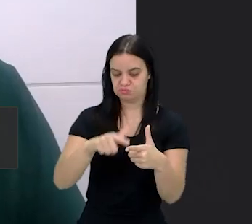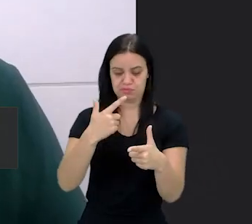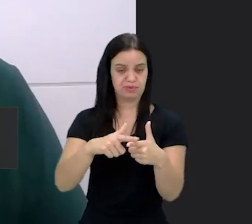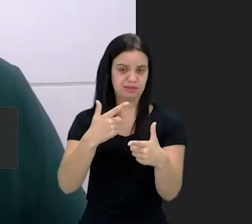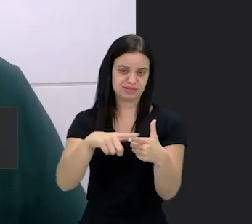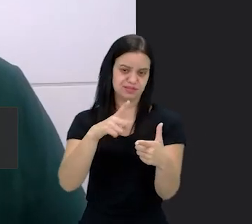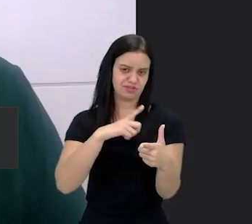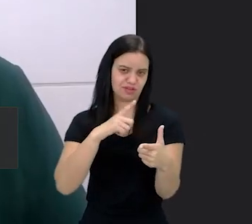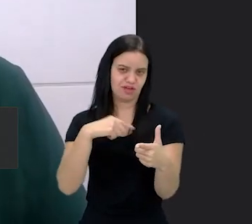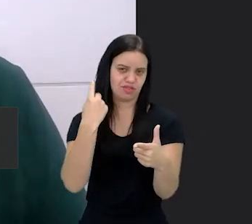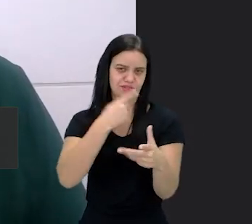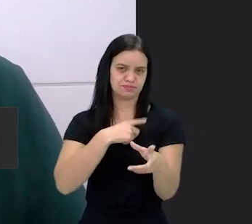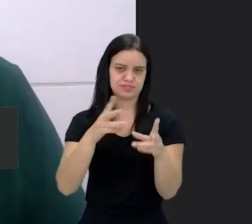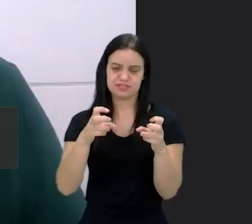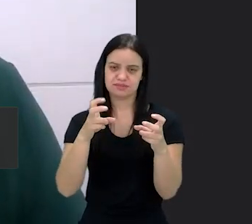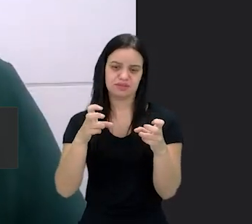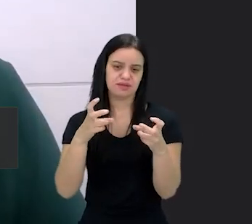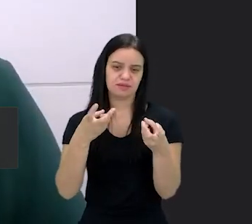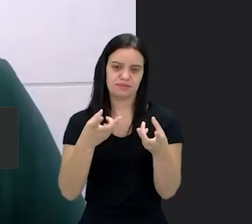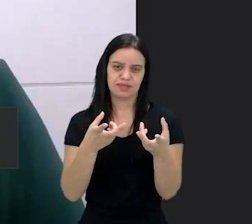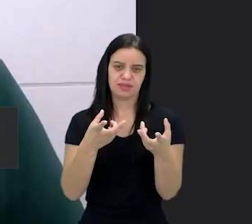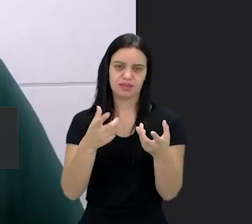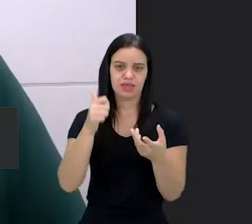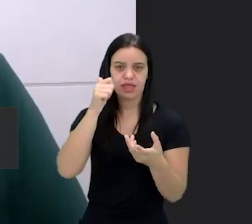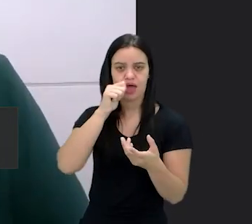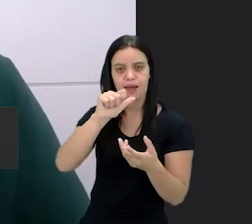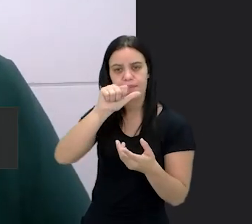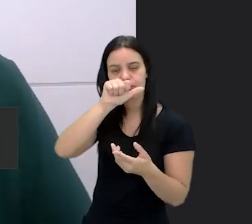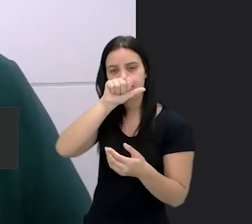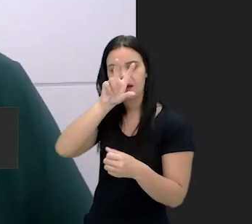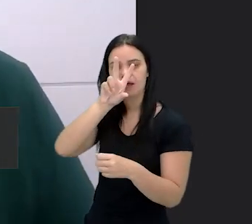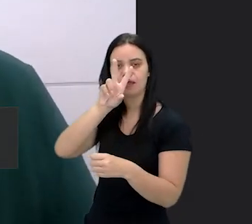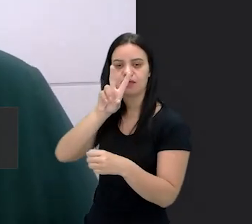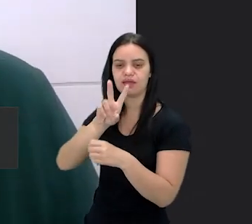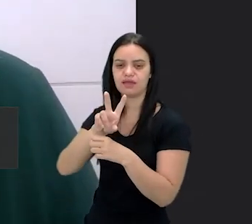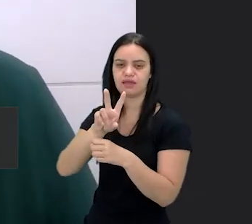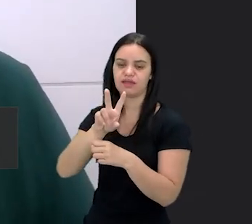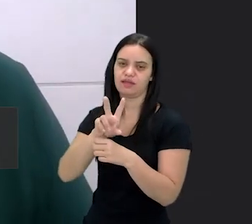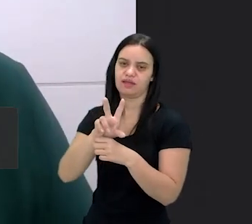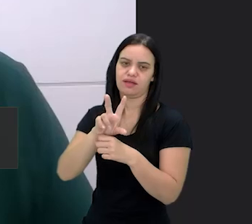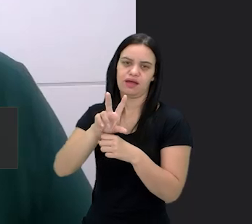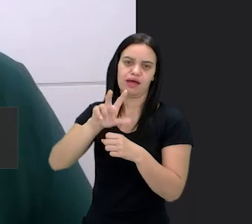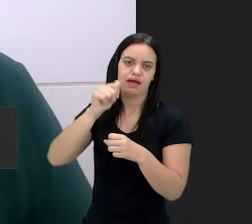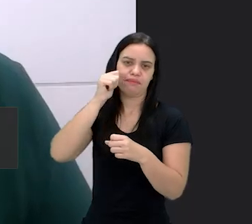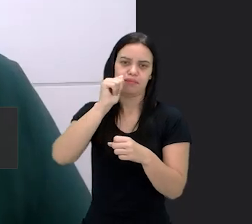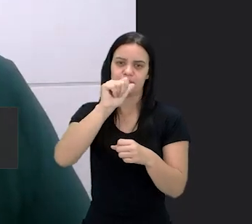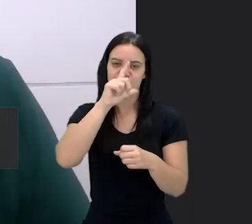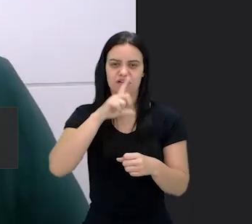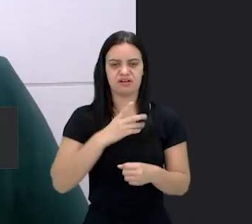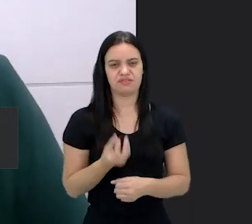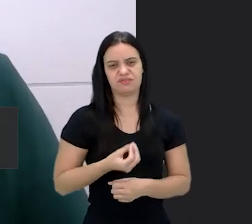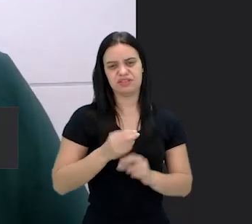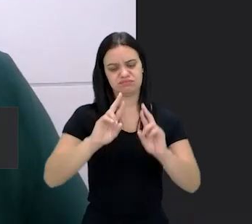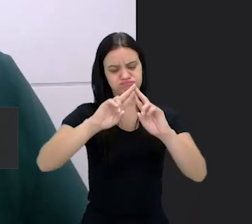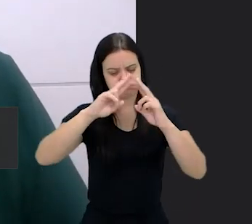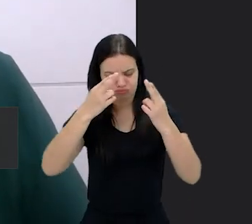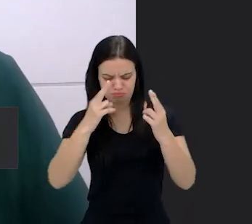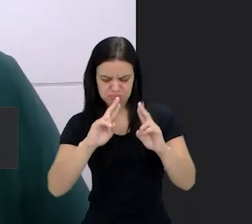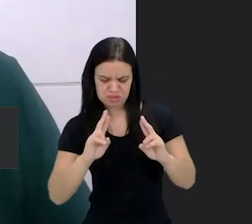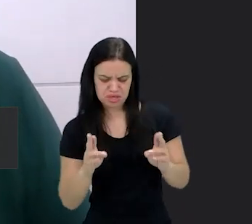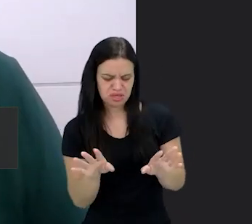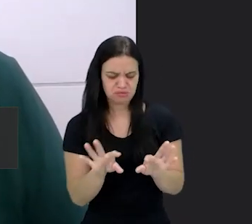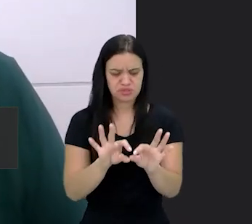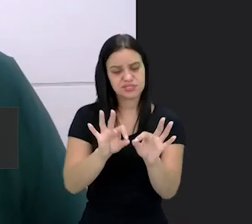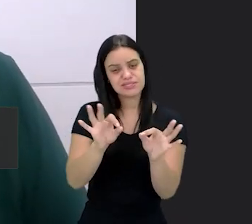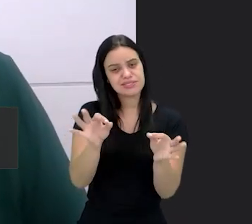teve, nós percebemos que ela foi muito bem formada pela mãe, que também teve uma vida muito humilde, muito simples, mas